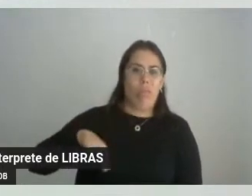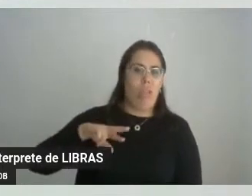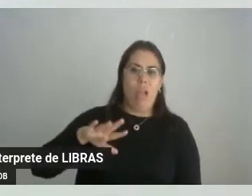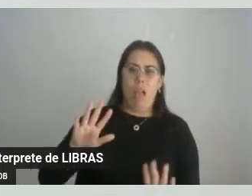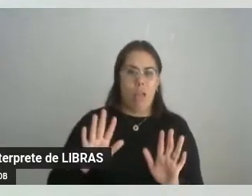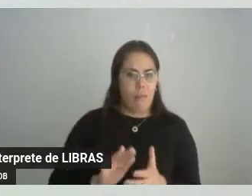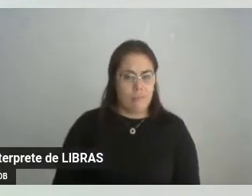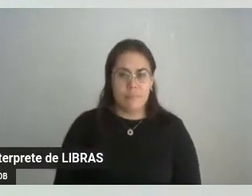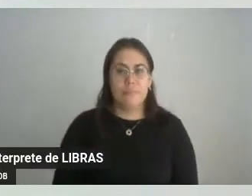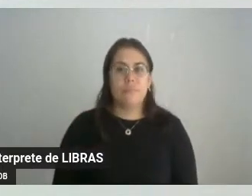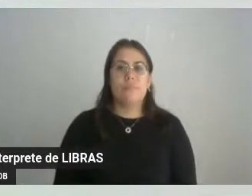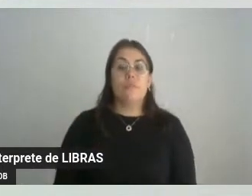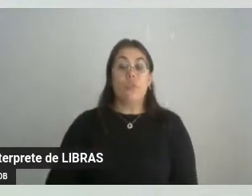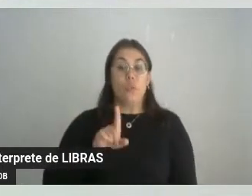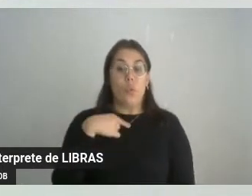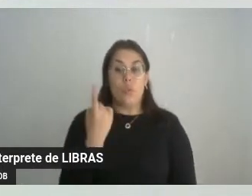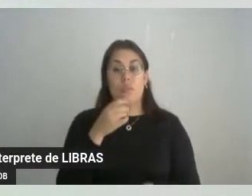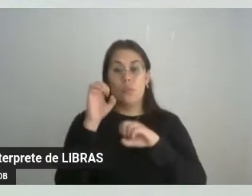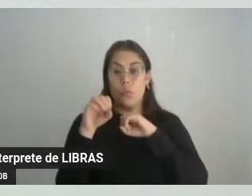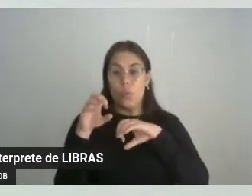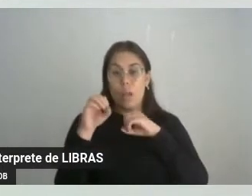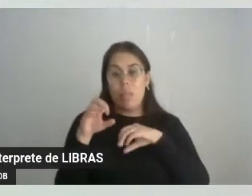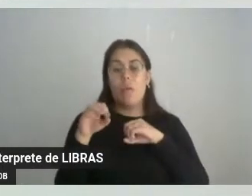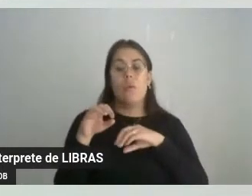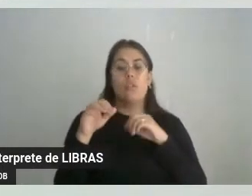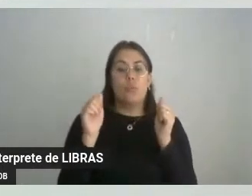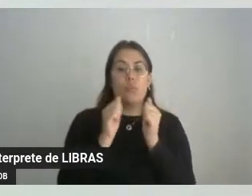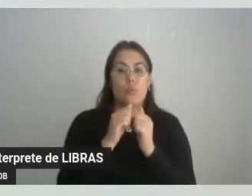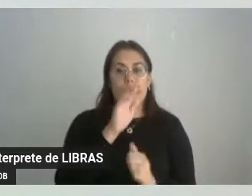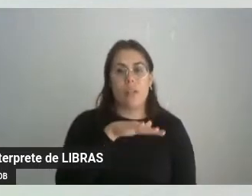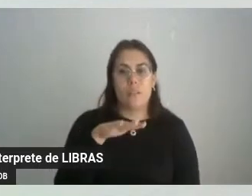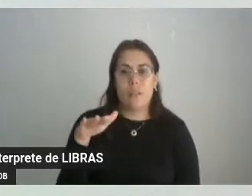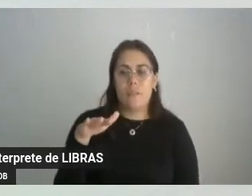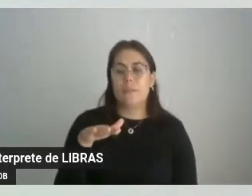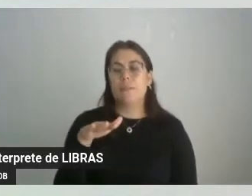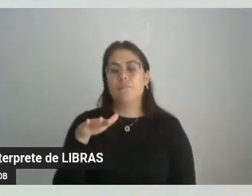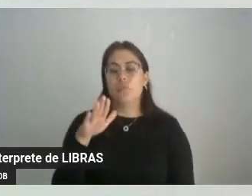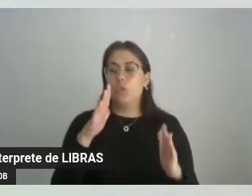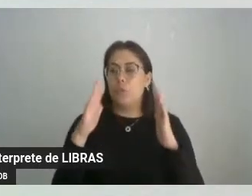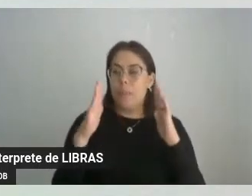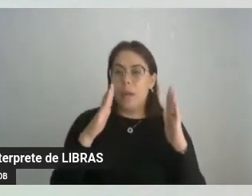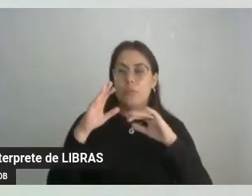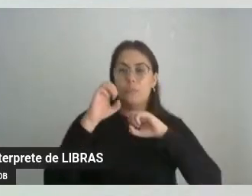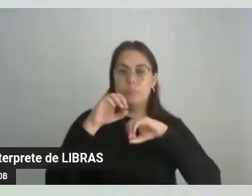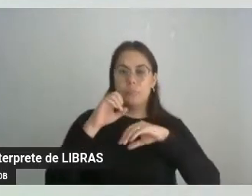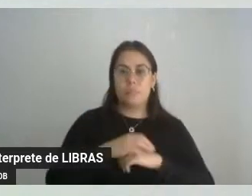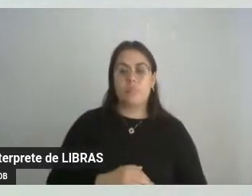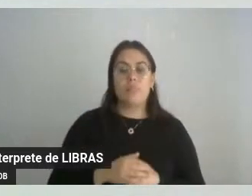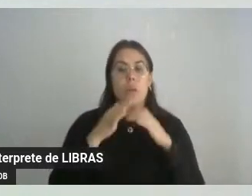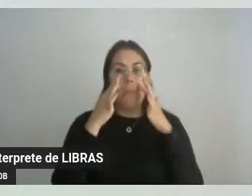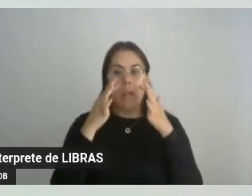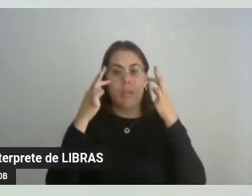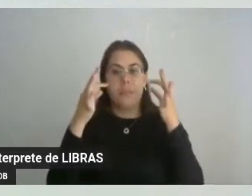que estamos com as crianças, não é? Tanto ao longo do período letivo. Uma atenção especial